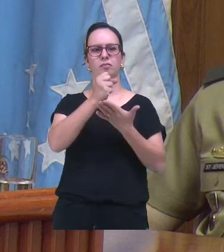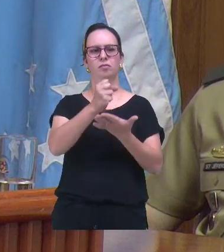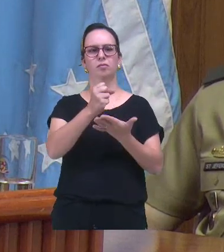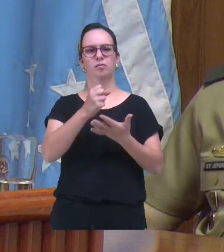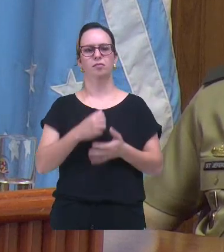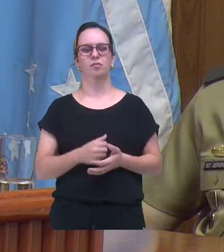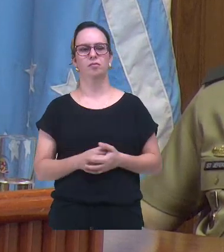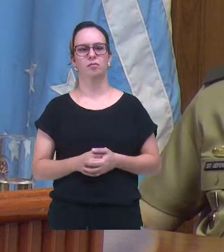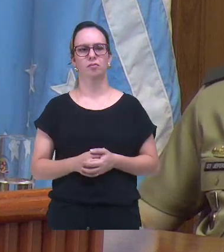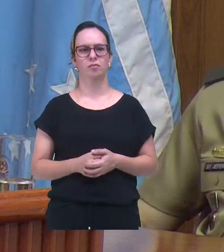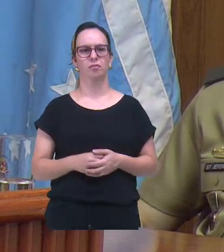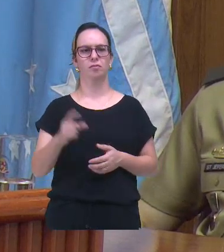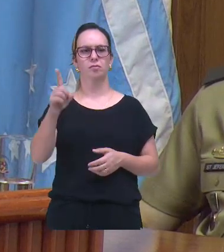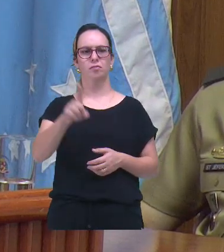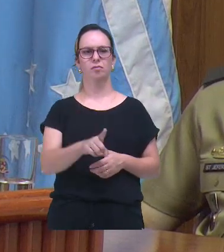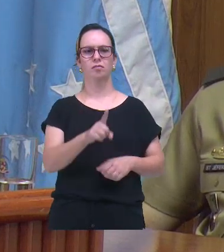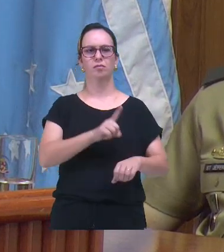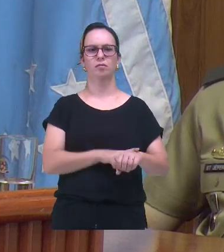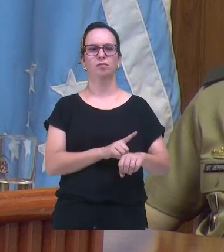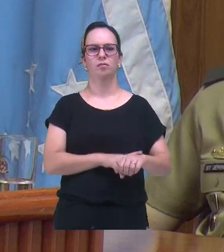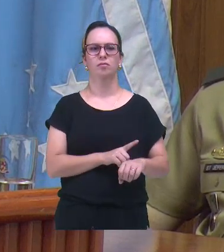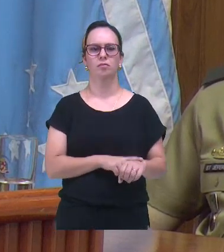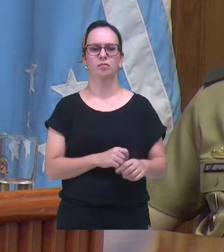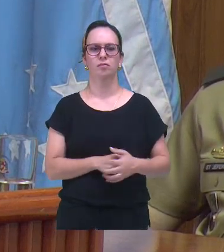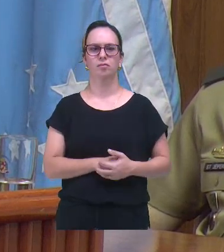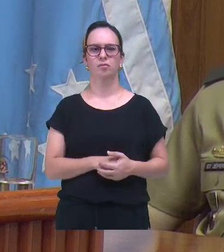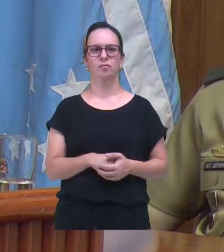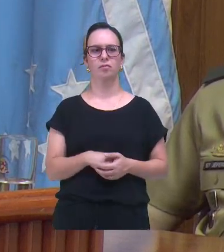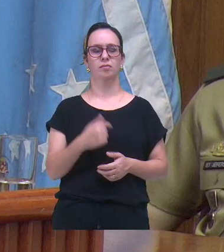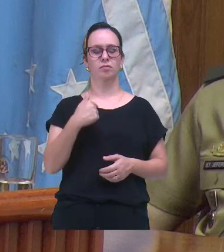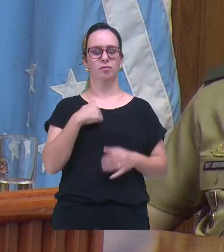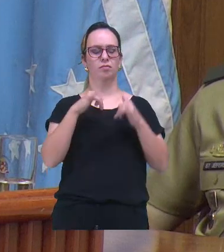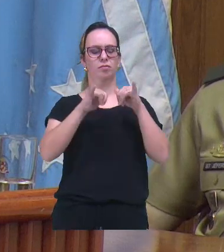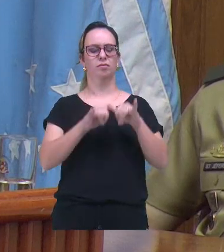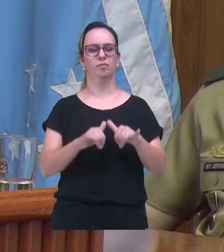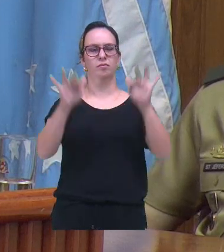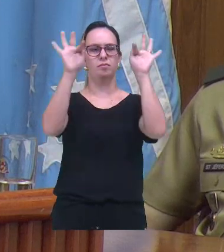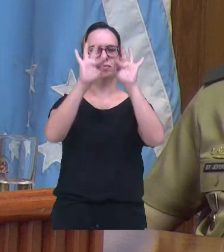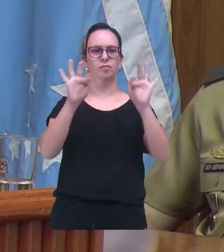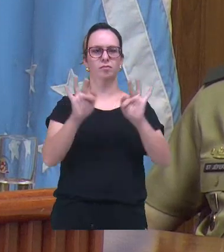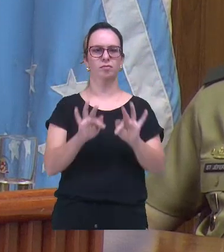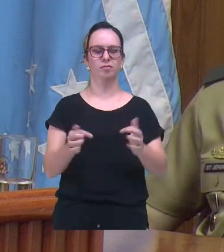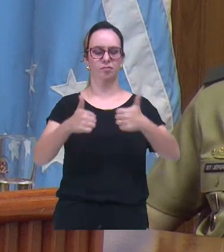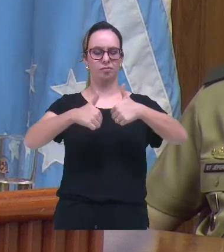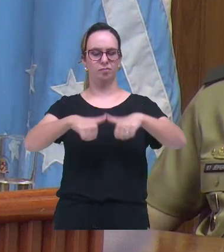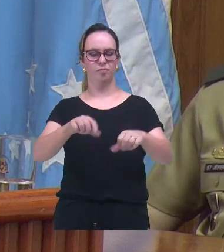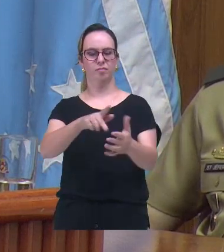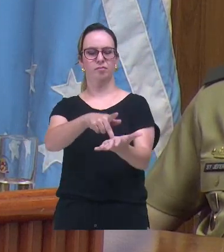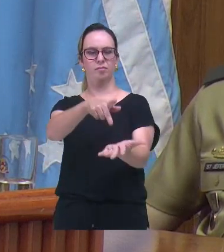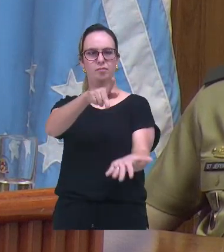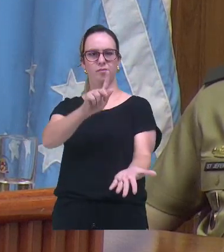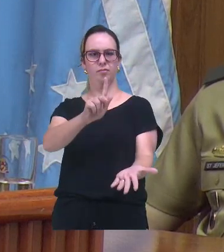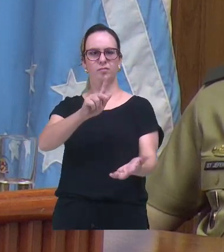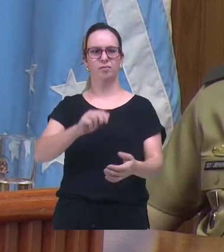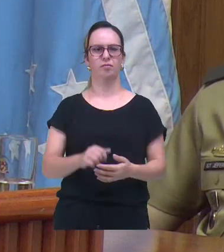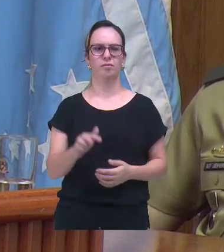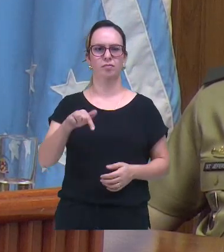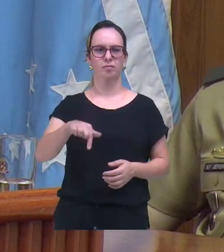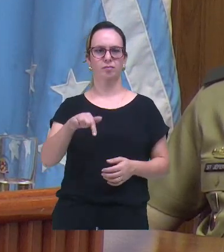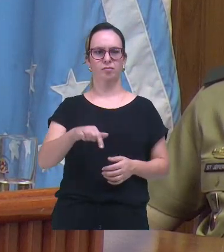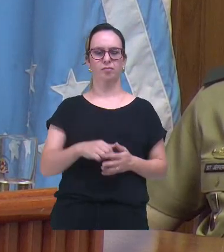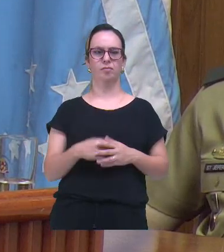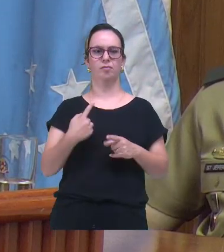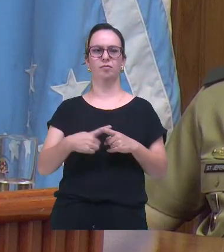E é um momento que eu fico muito feliz de estar participando aqui hoje, porque nós